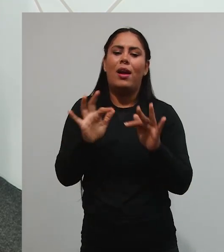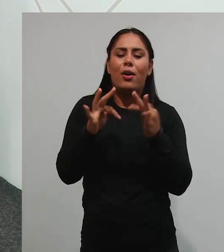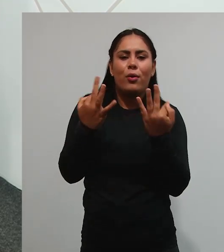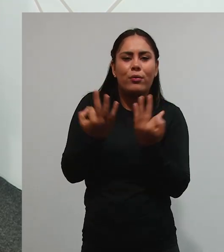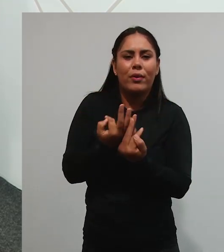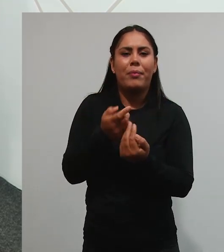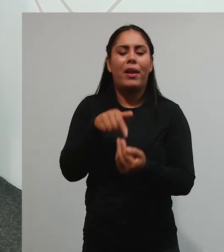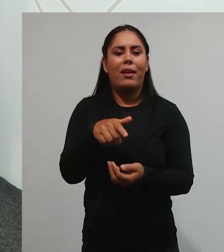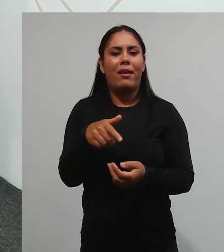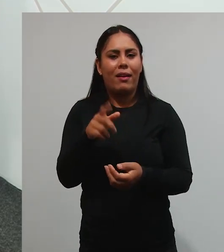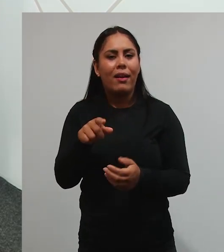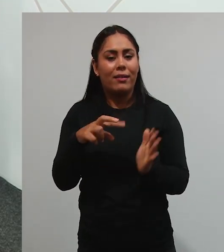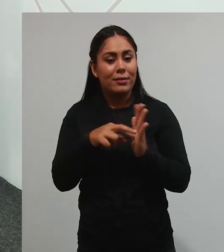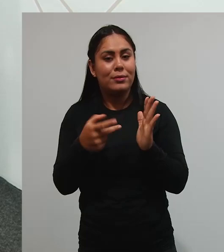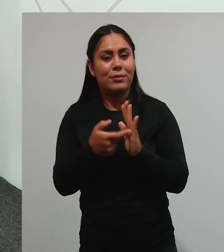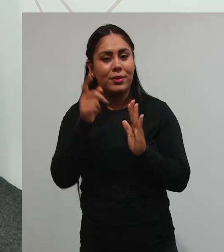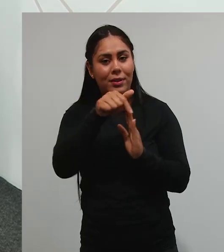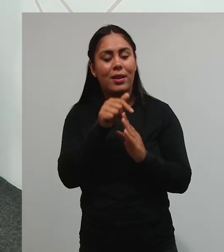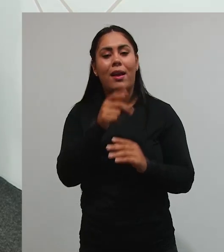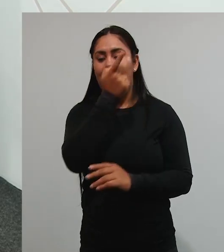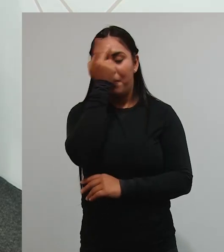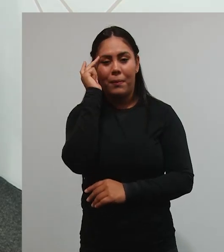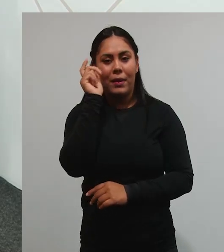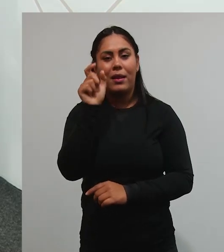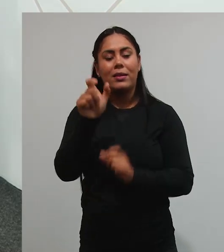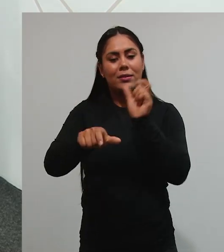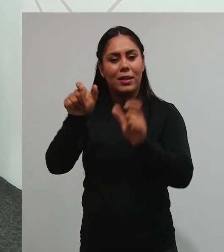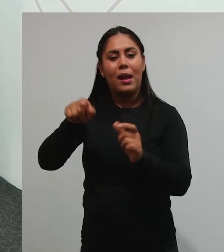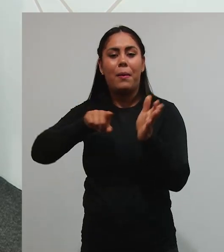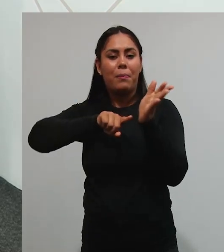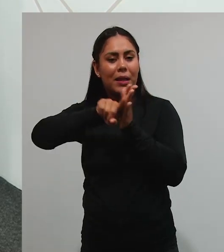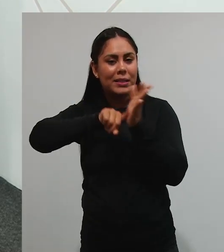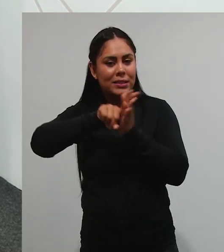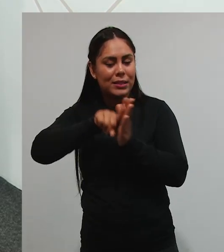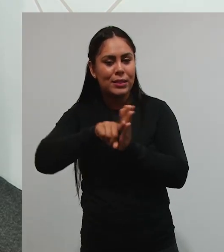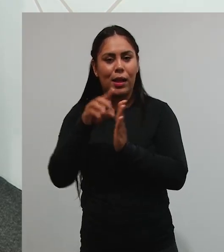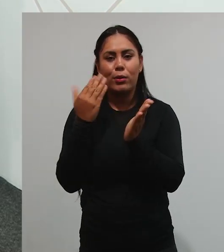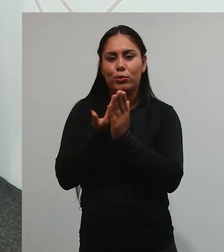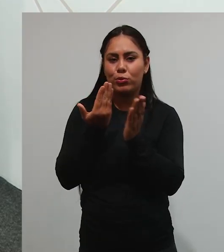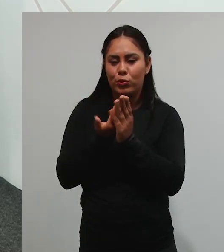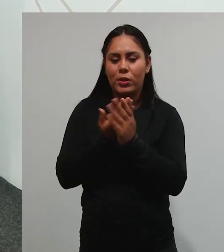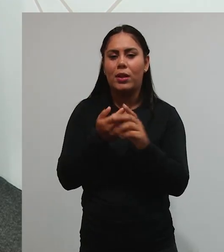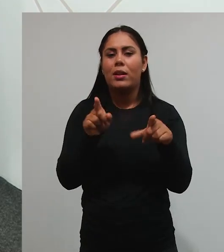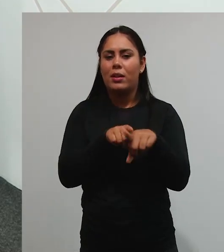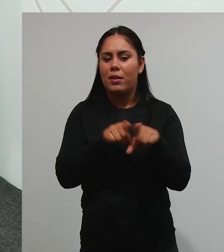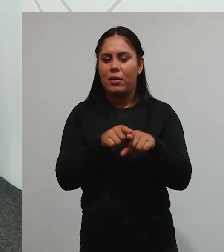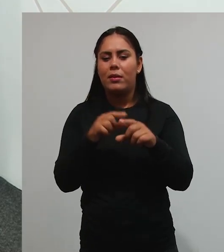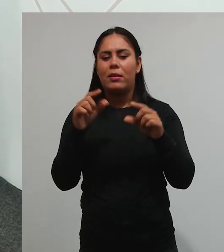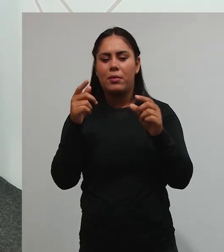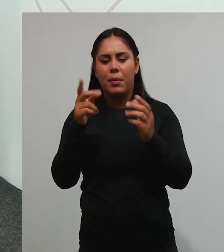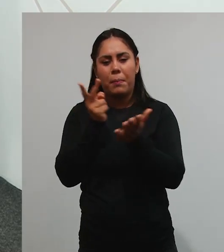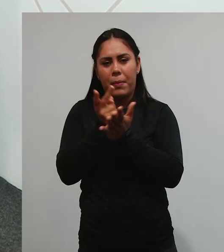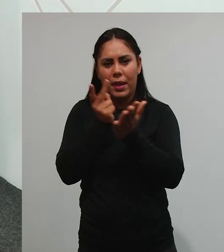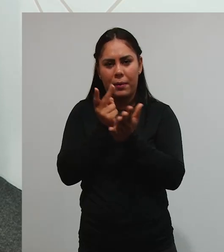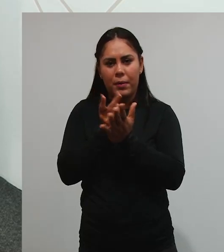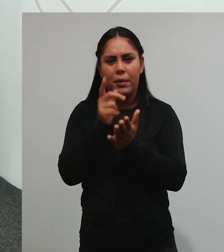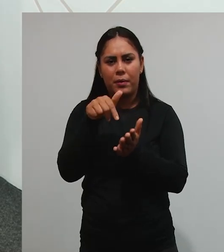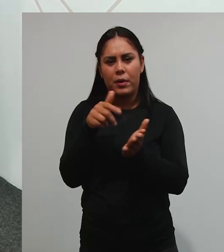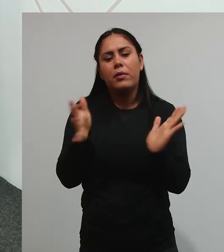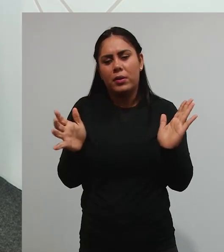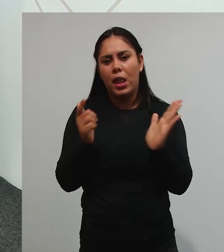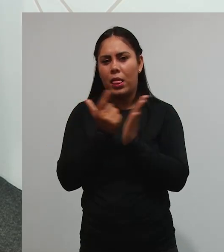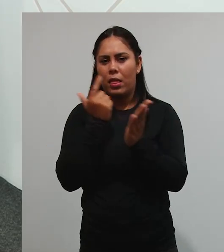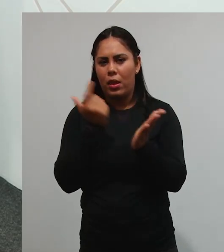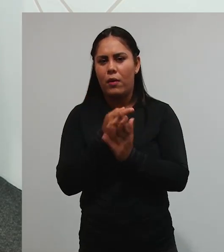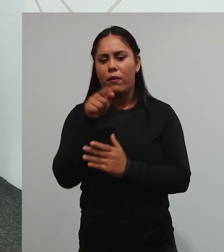casa. E essas pesquisas, esses estudos, tem até um outro trecho aqui desse mesmo livro